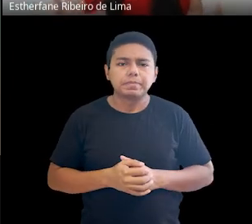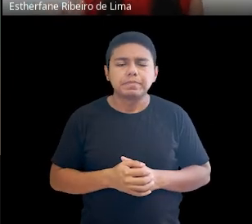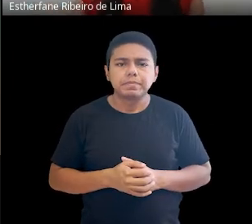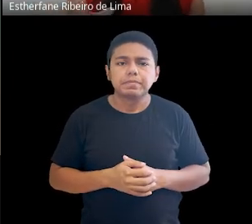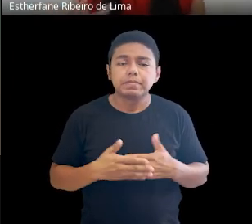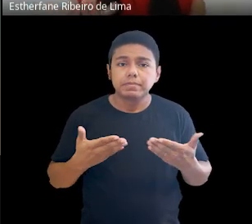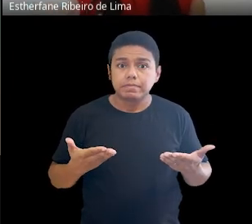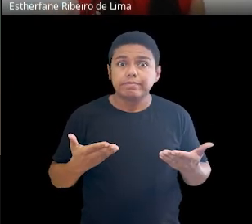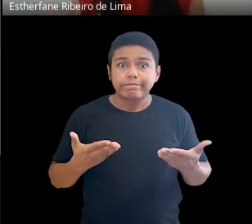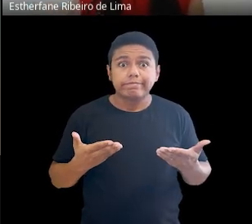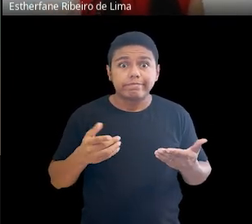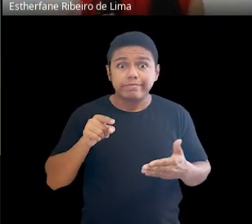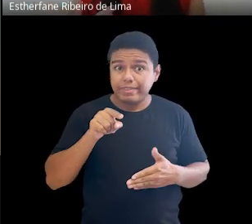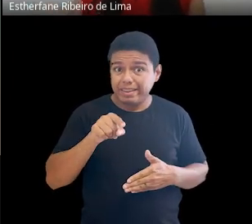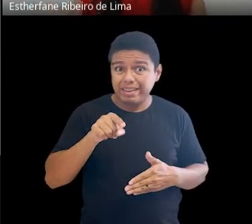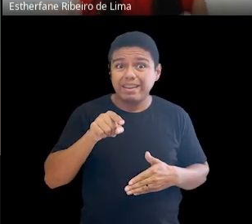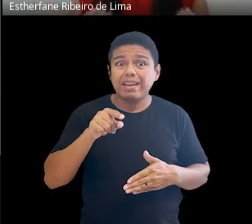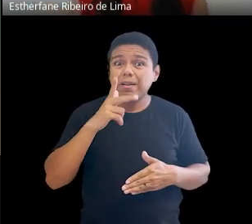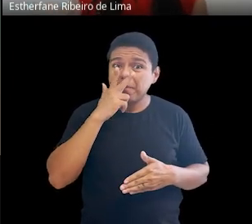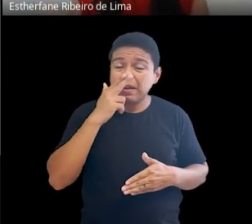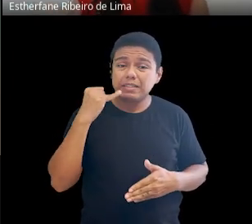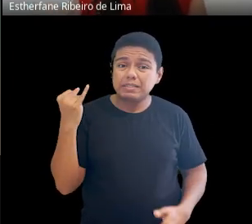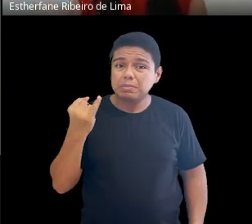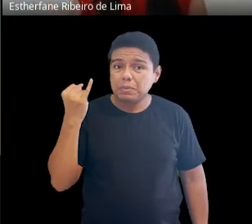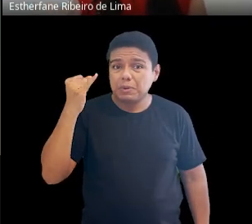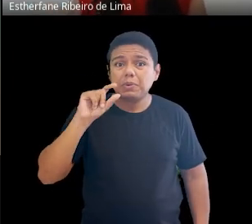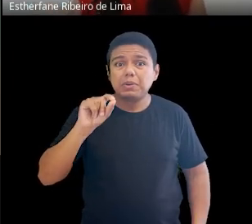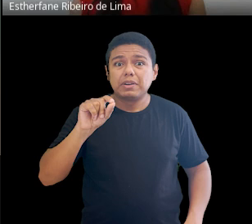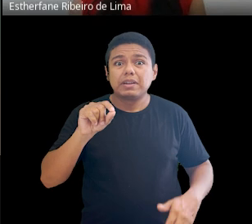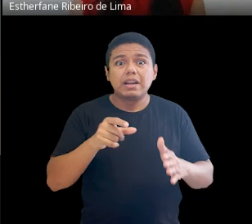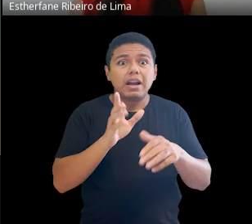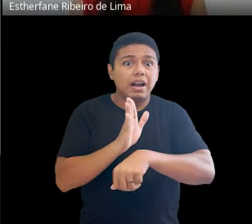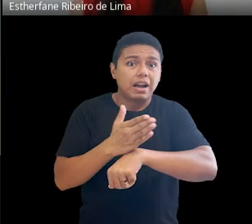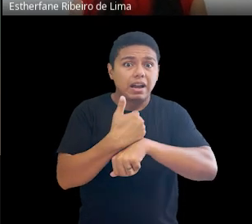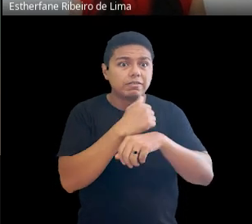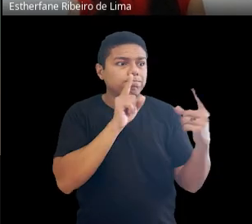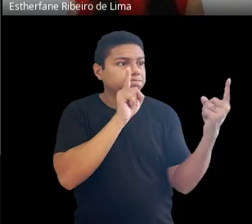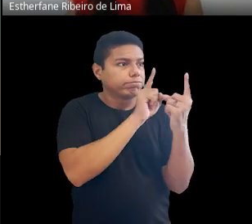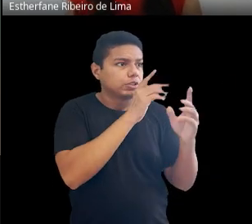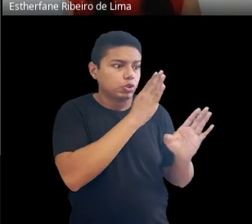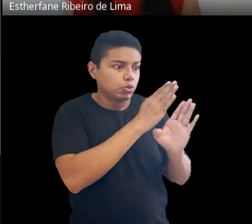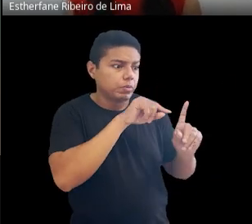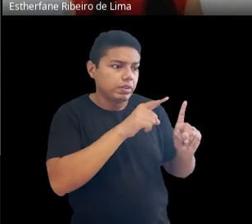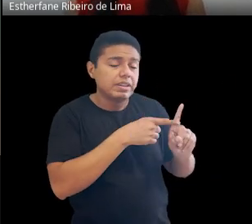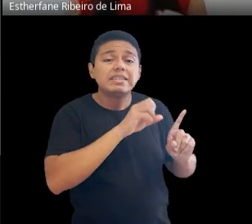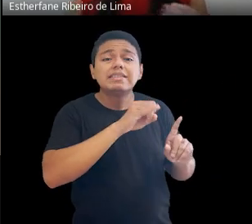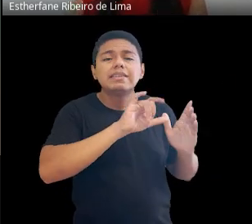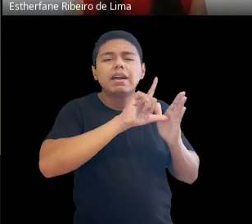é exatamente aí que mora a importância da captação precoce. Por quê? Porque quanto mais tardiamente